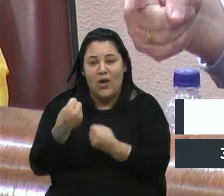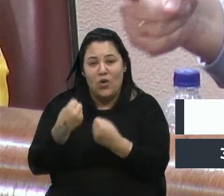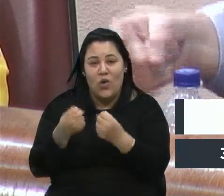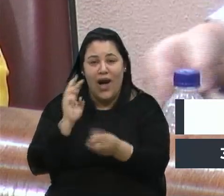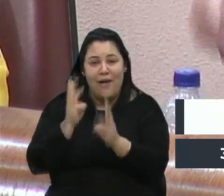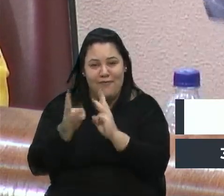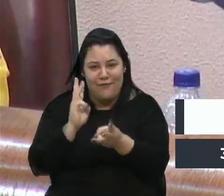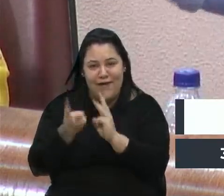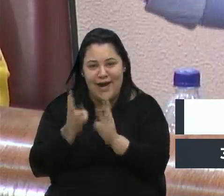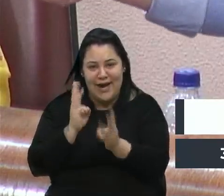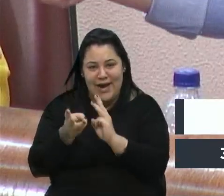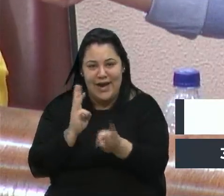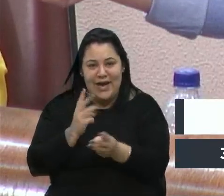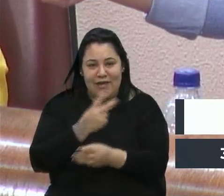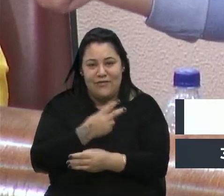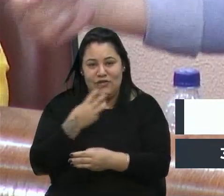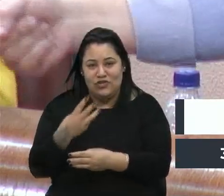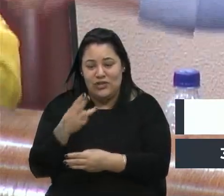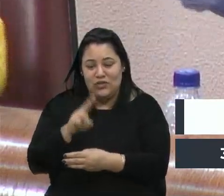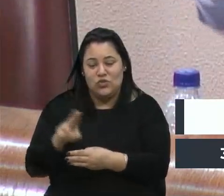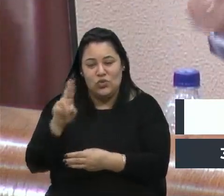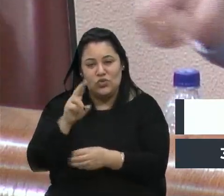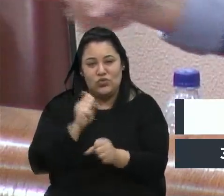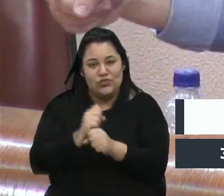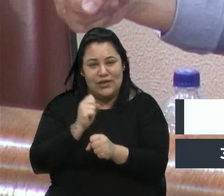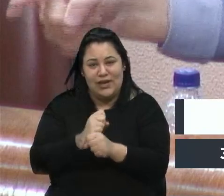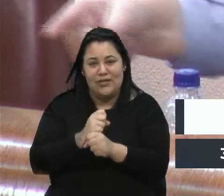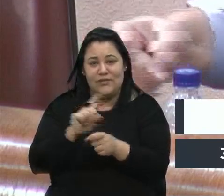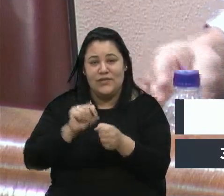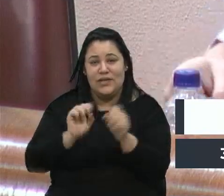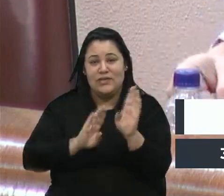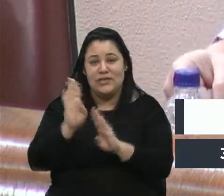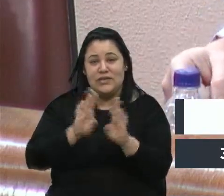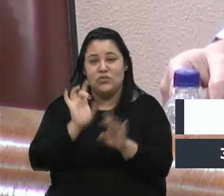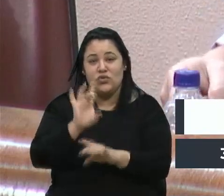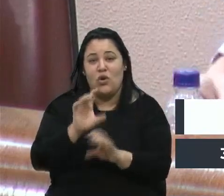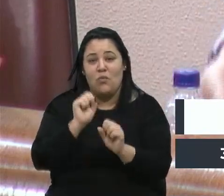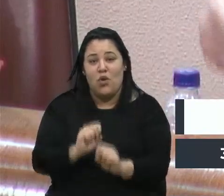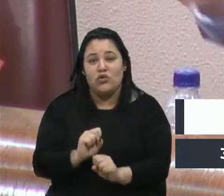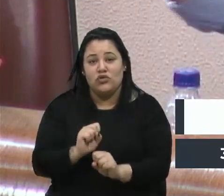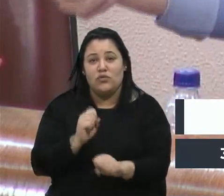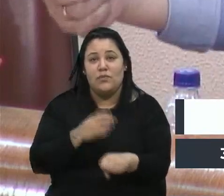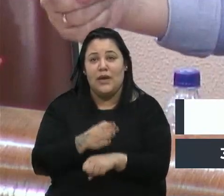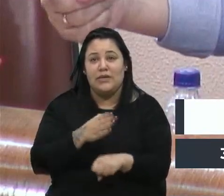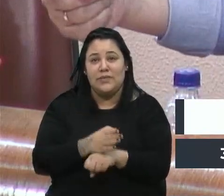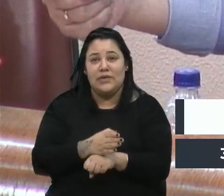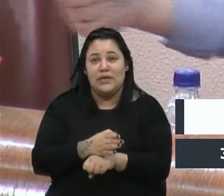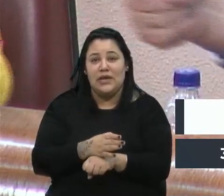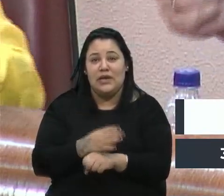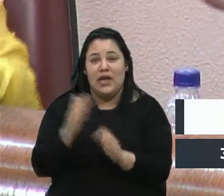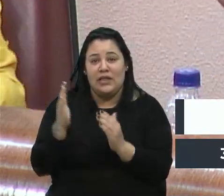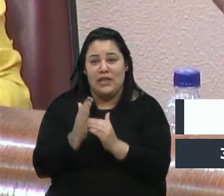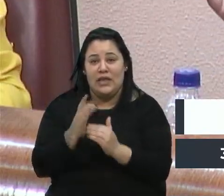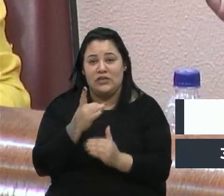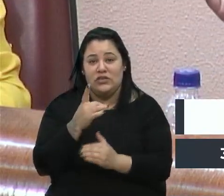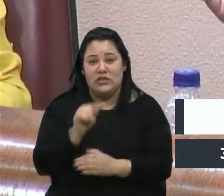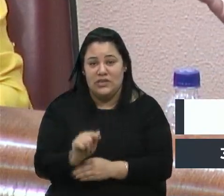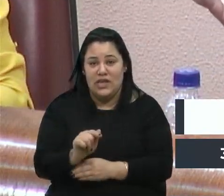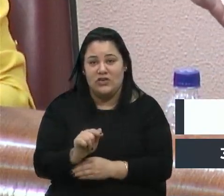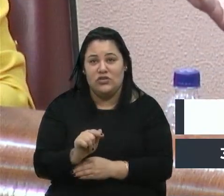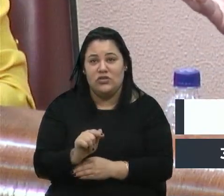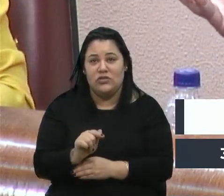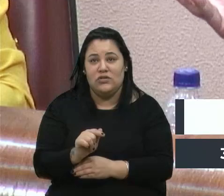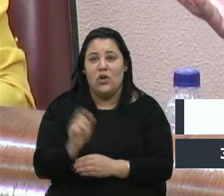micro e para 23 o de ônibus. E fizeram a licitação que só pode participar vida útil até 17. Mas qual